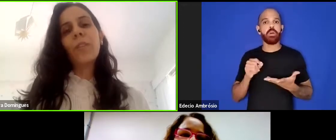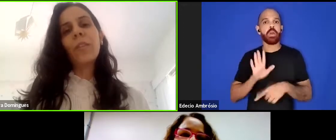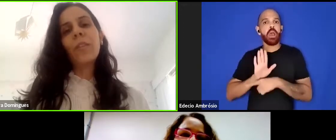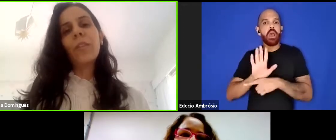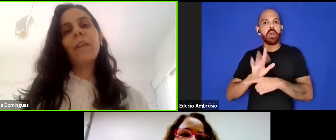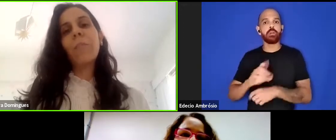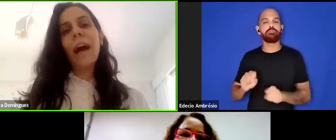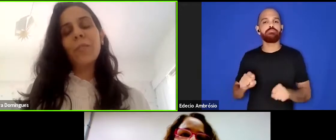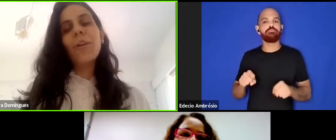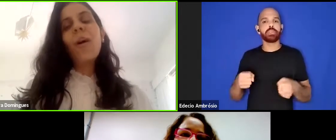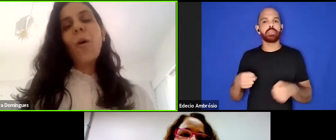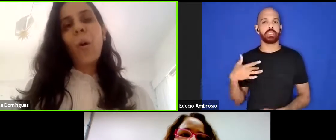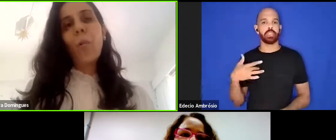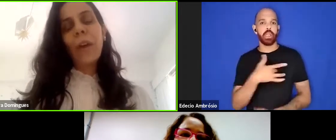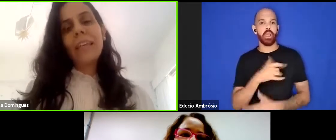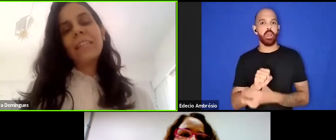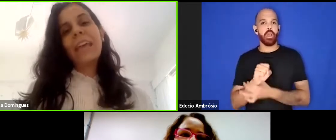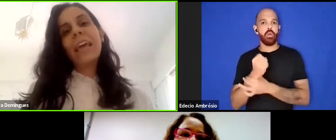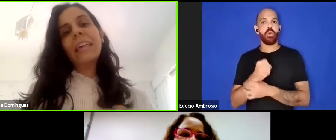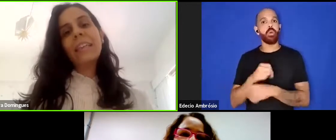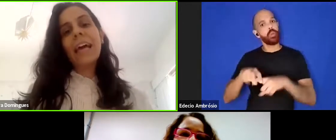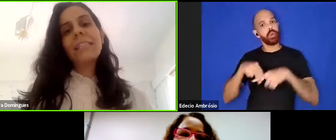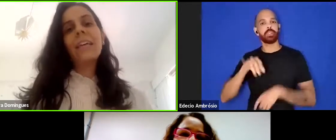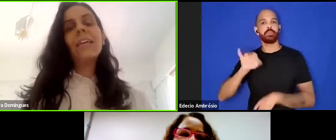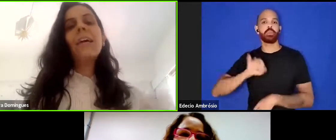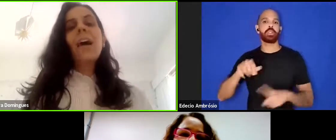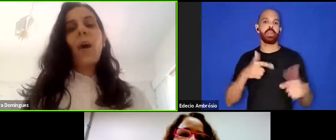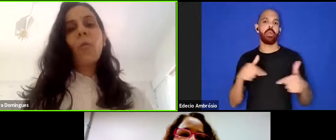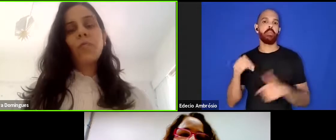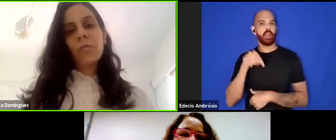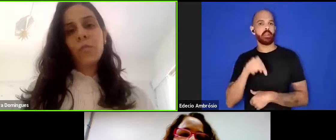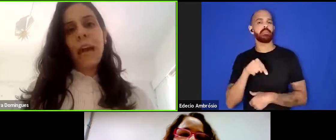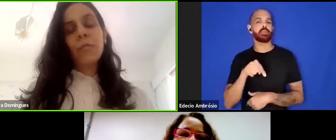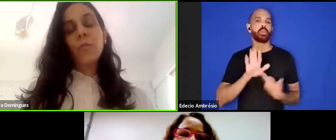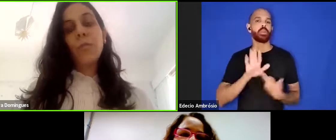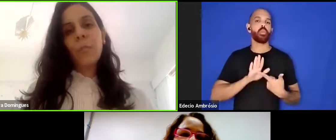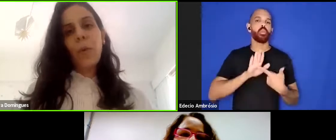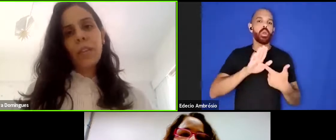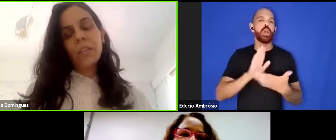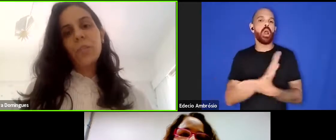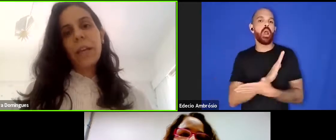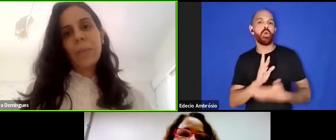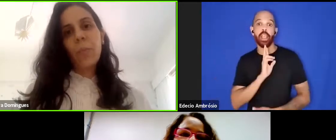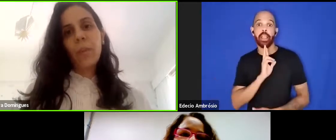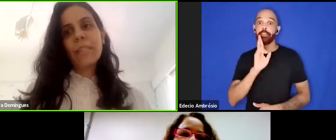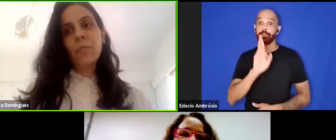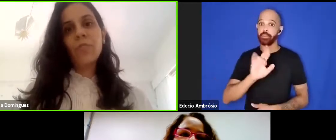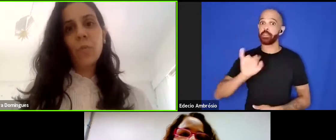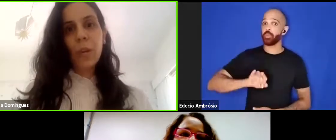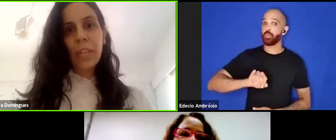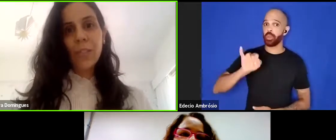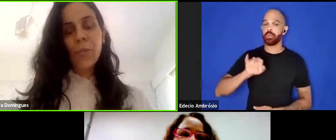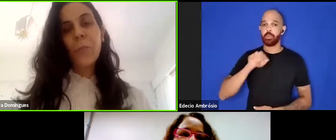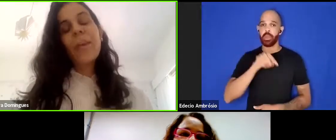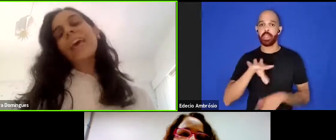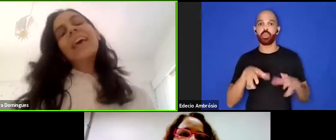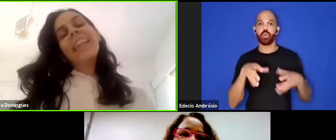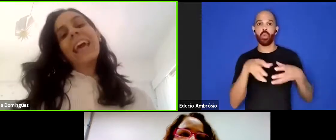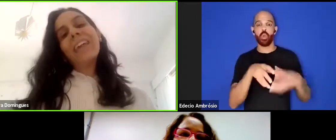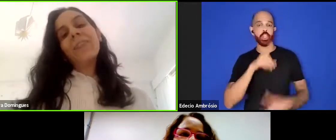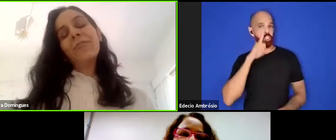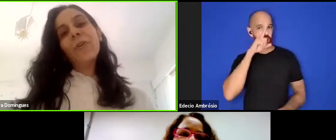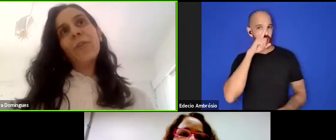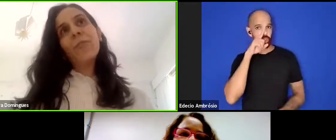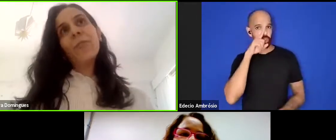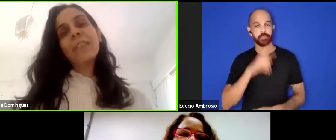isso a importância de um trabalho como esse, né, e que traz aí alguns resultados muito importantes para essa população de alto risco.